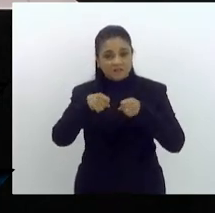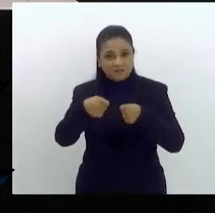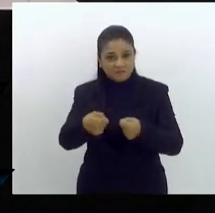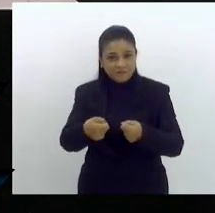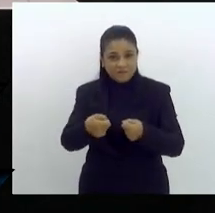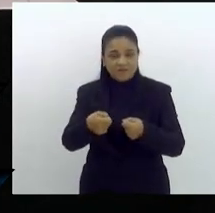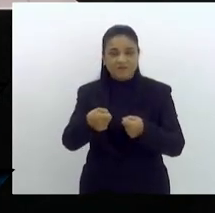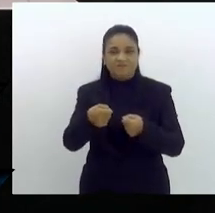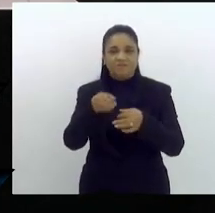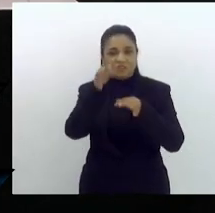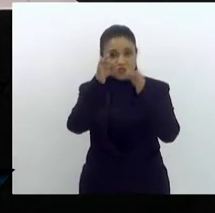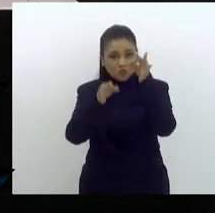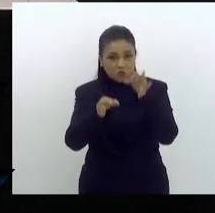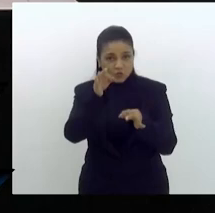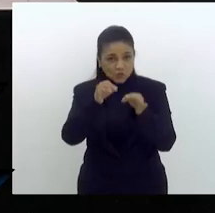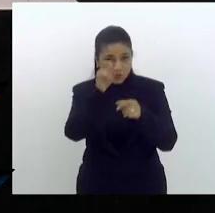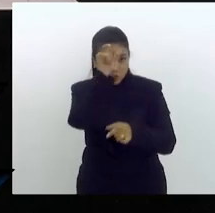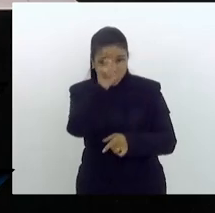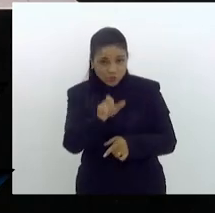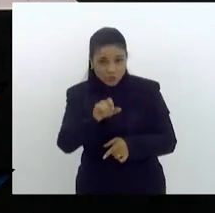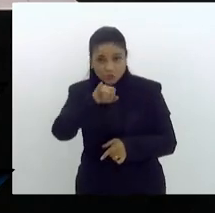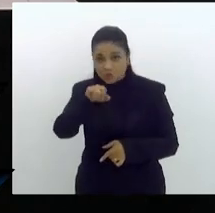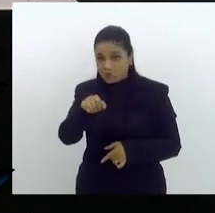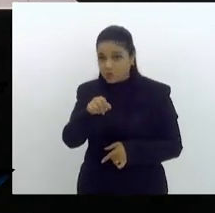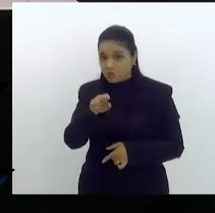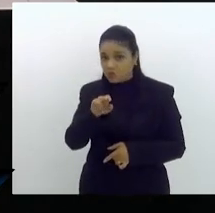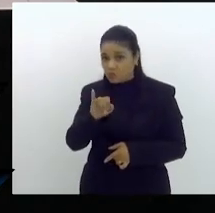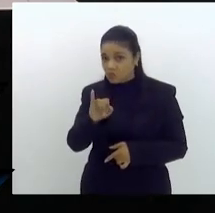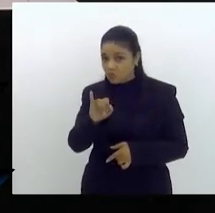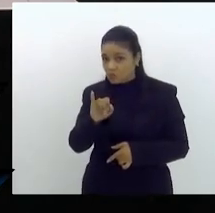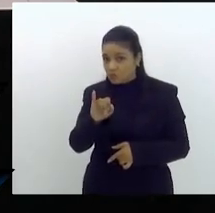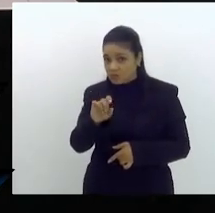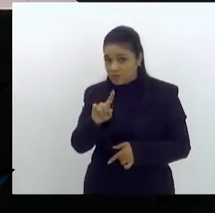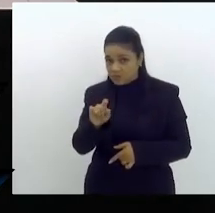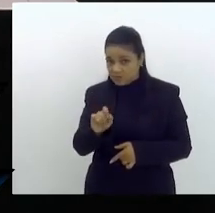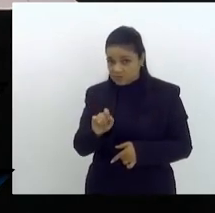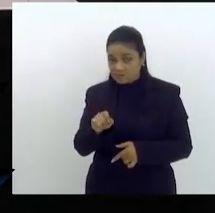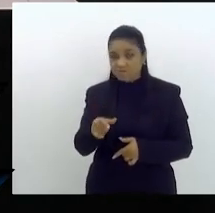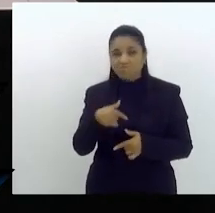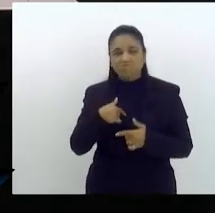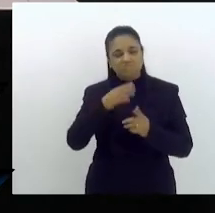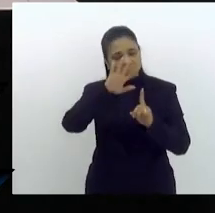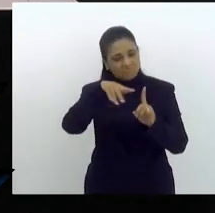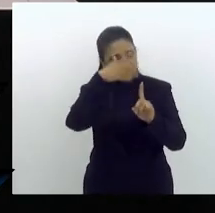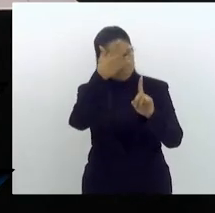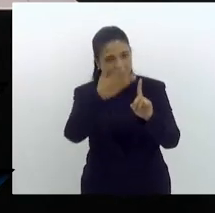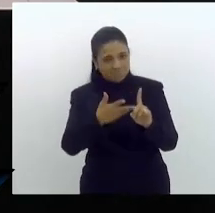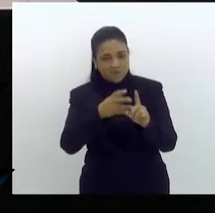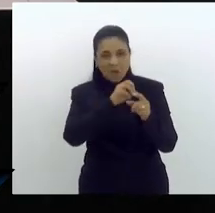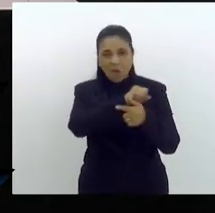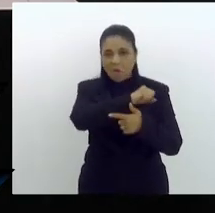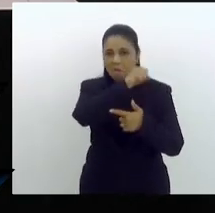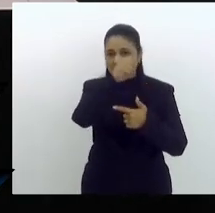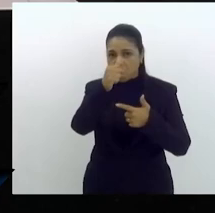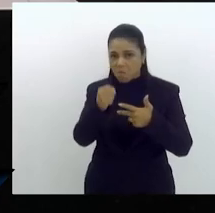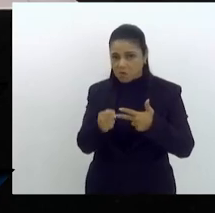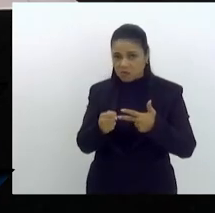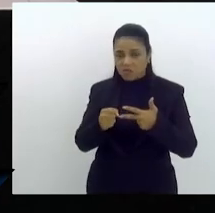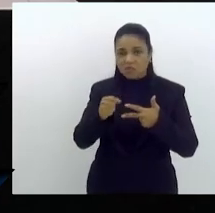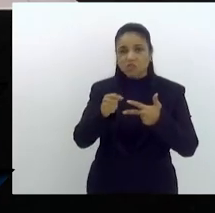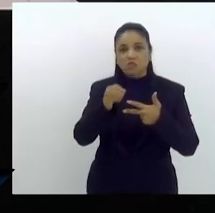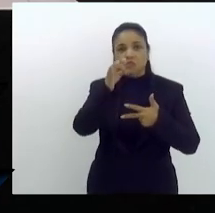Aproveite também o momento para render minhas homenagens ao poder judiciário ao Ministério Público